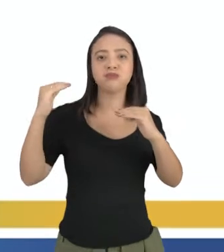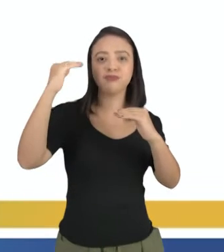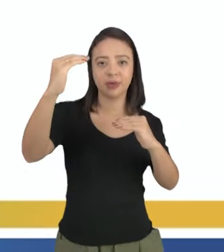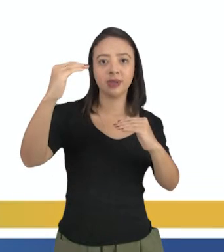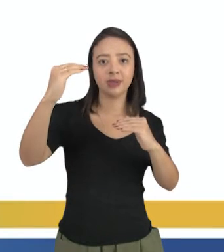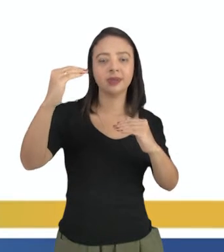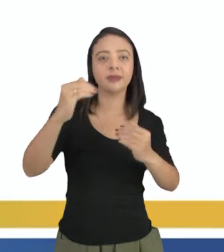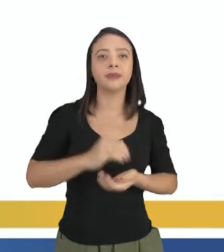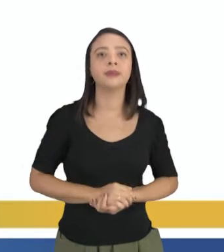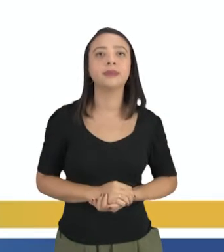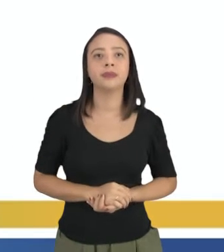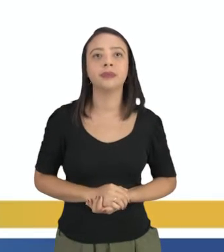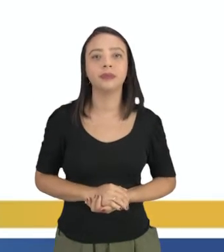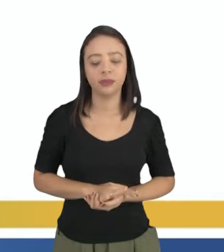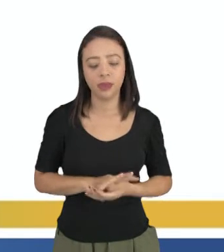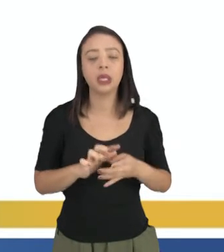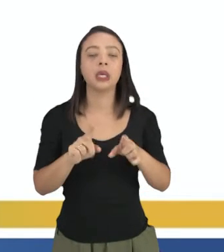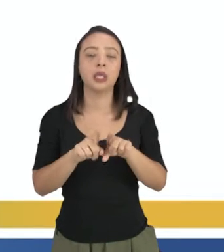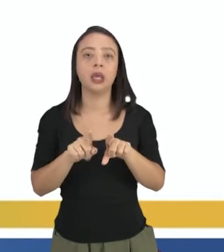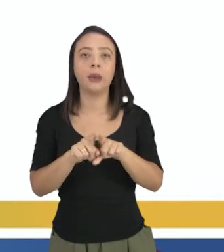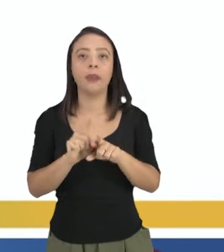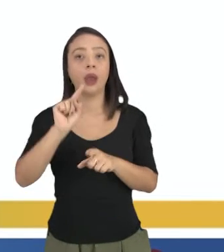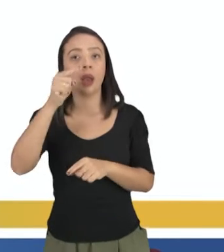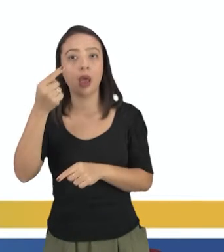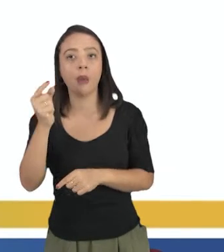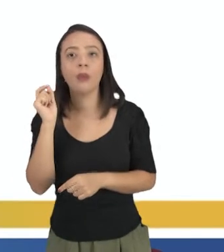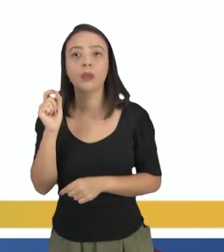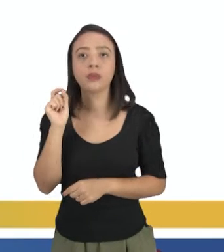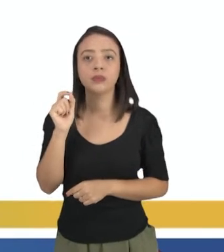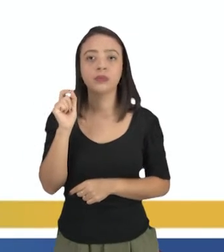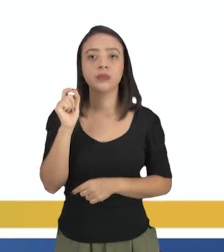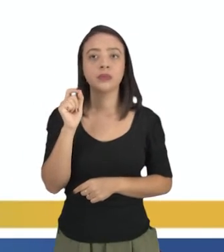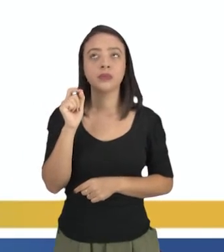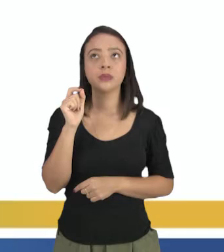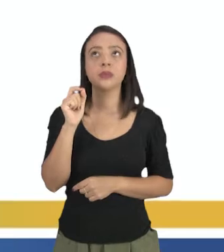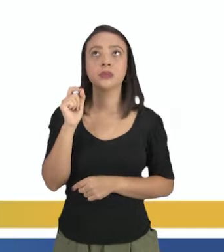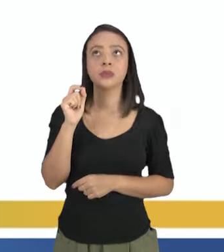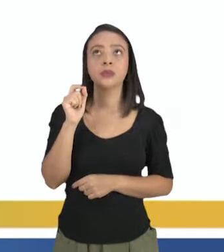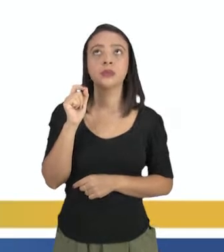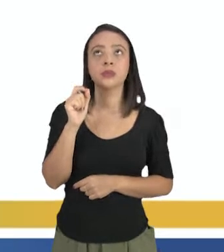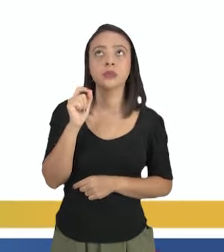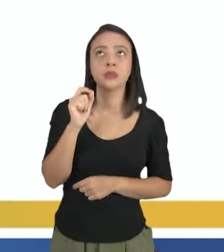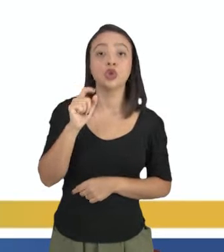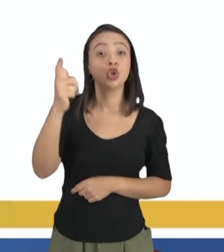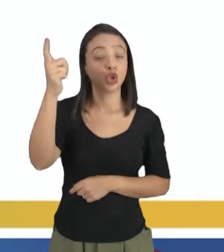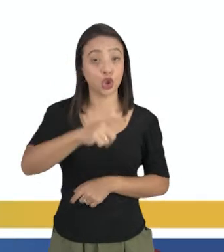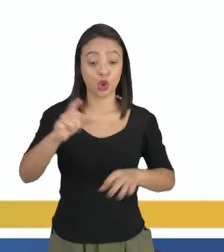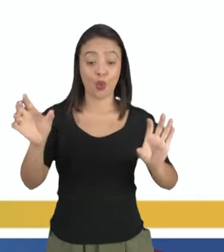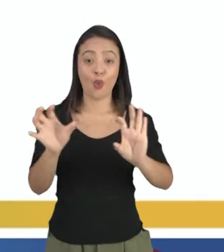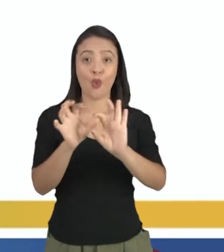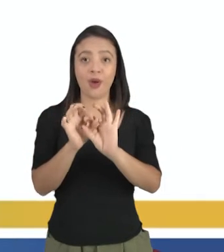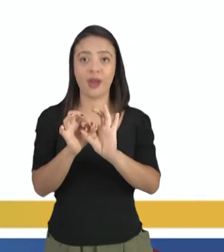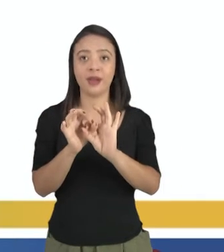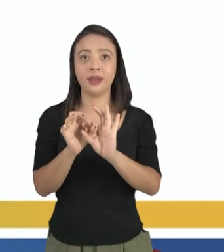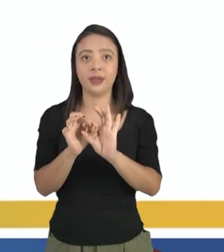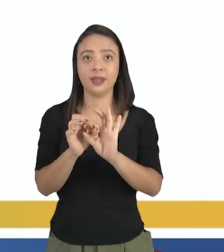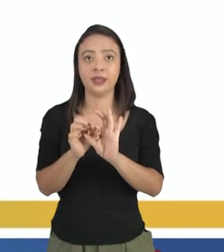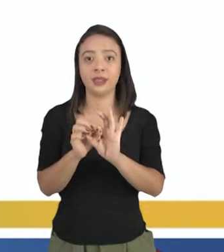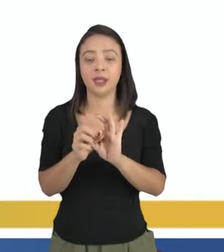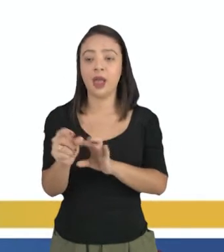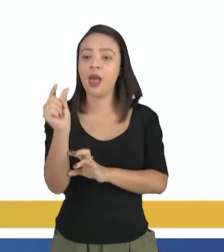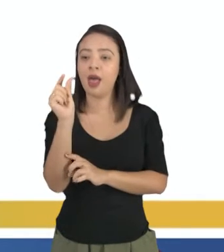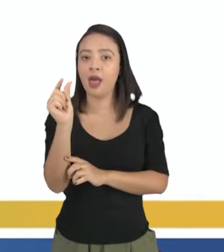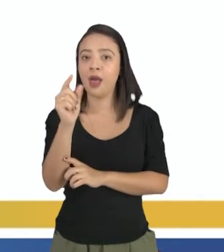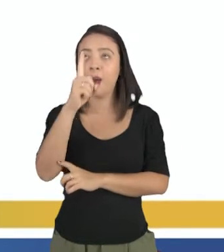verde. E depois, logo em seguida, ele autocruzou, né, ele autofecundou as ervilhas